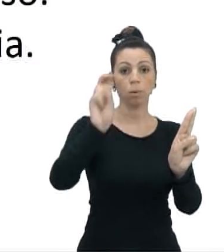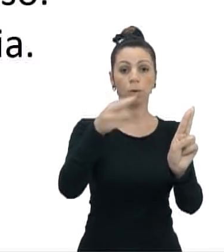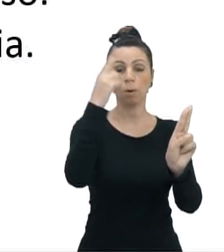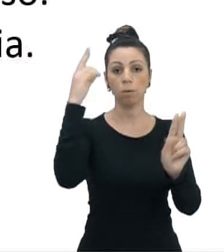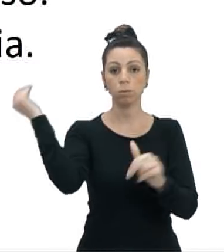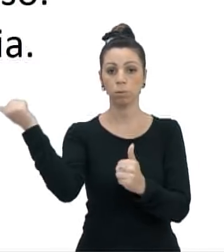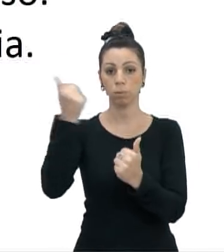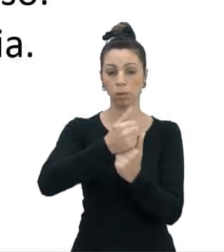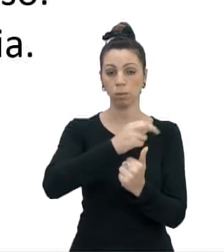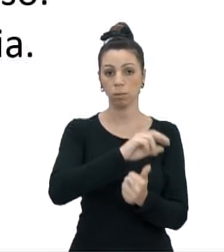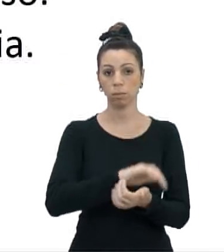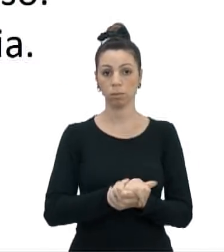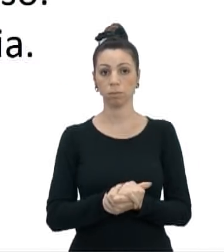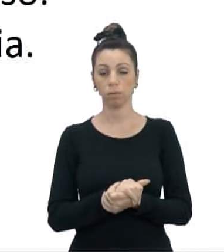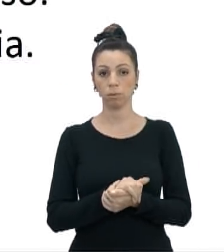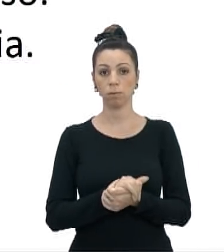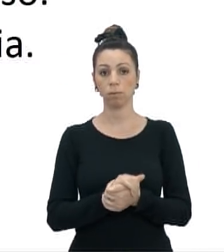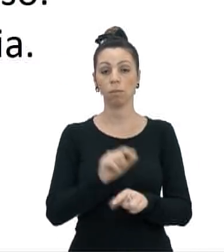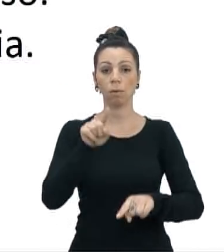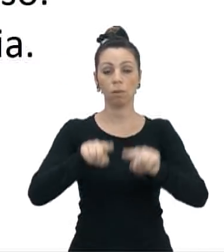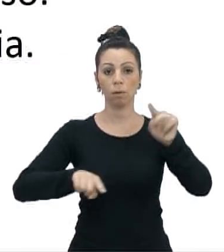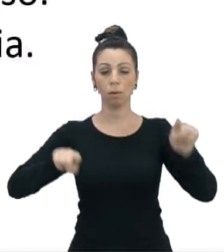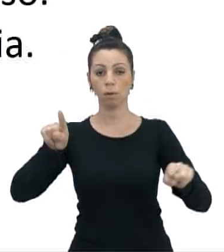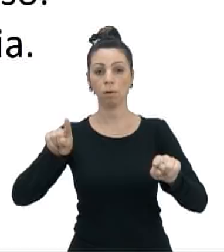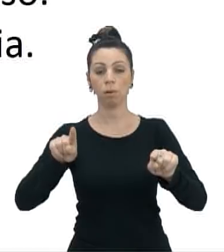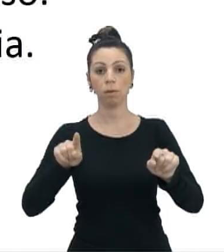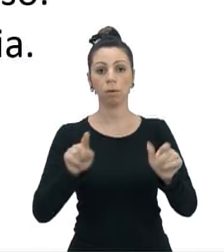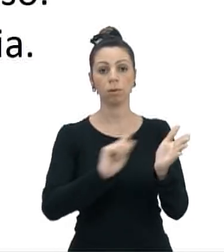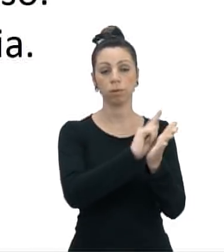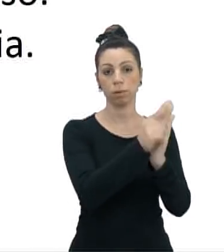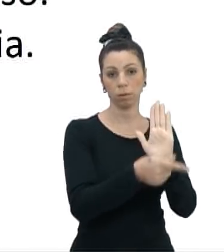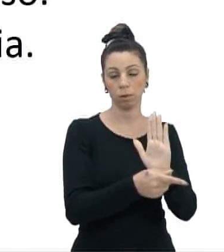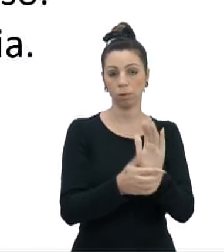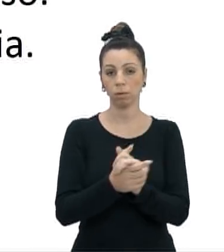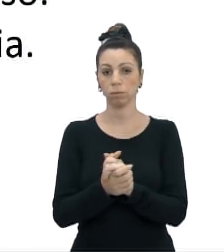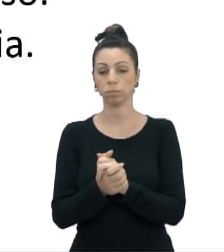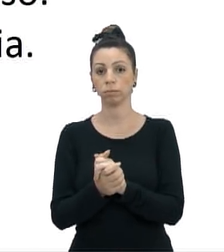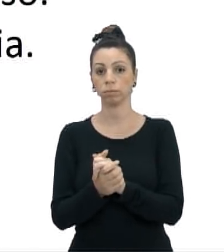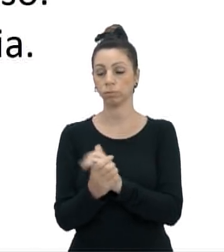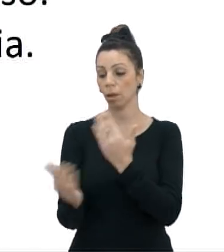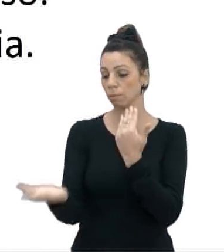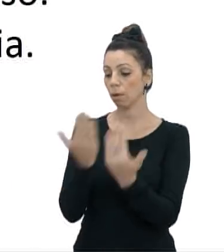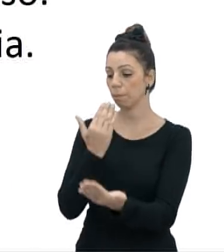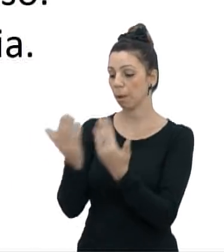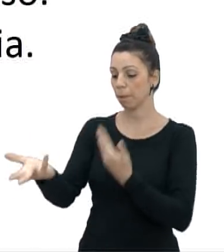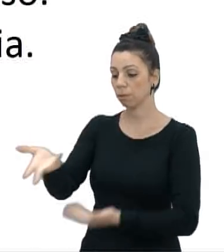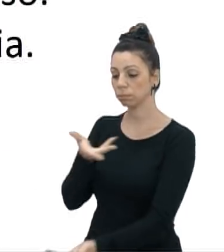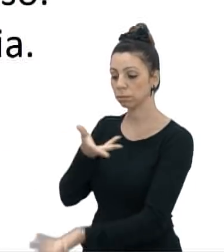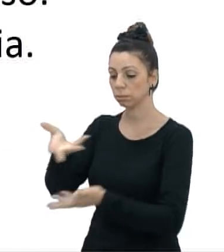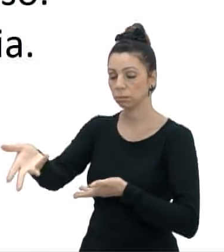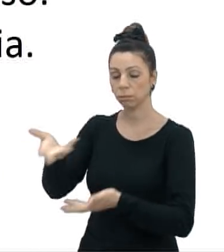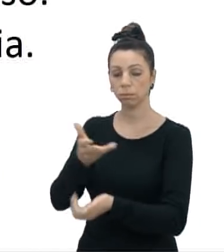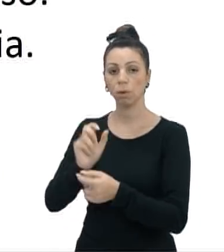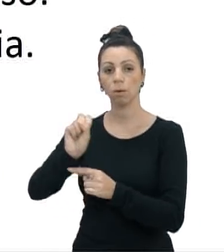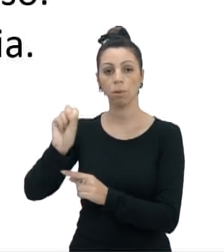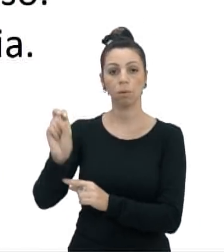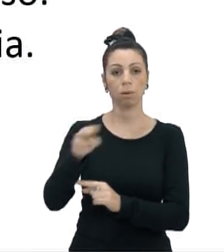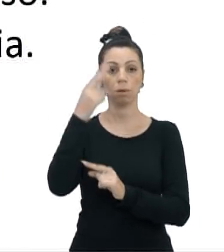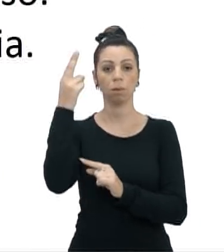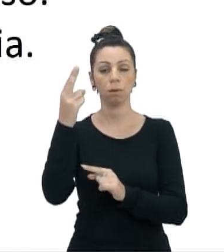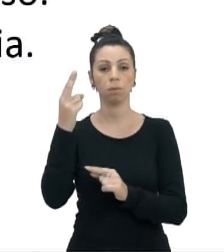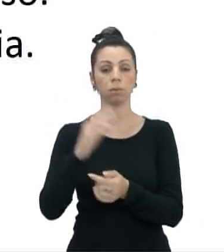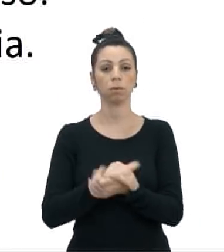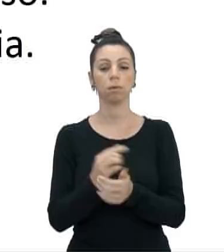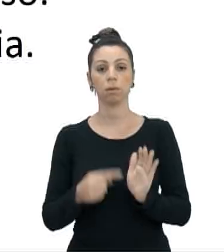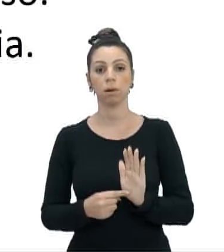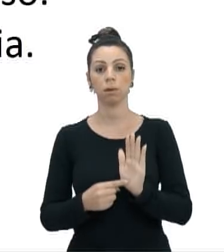em gênero, número e grau, relacionam-se com as pessoas do discurso ou apresentam-se em